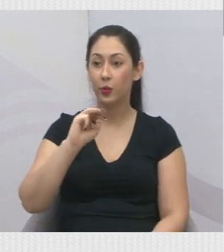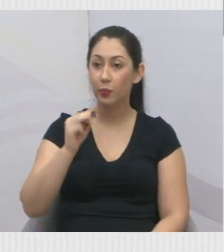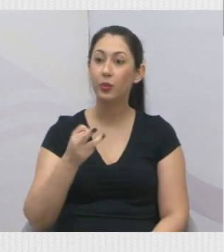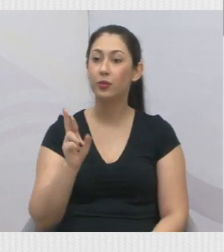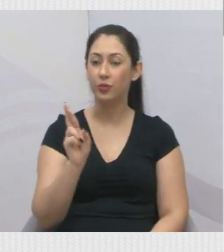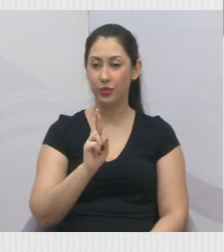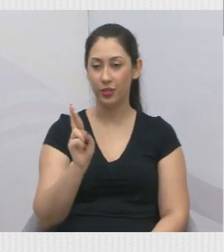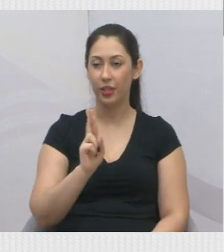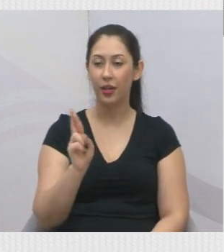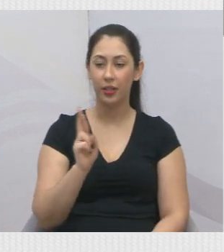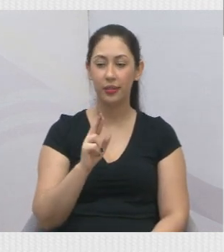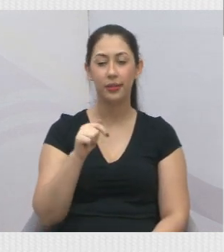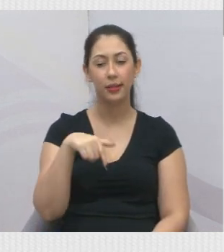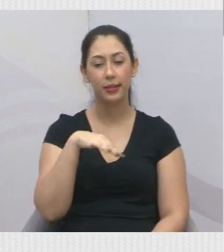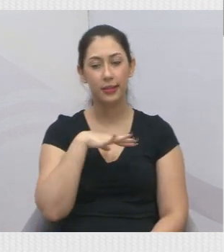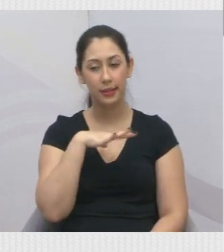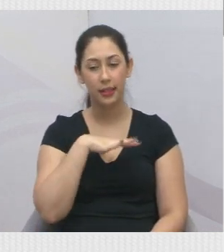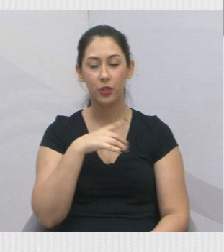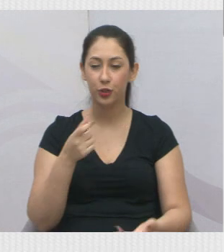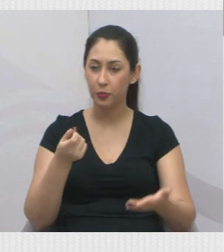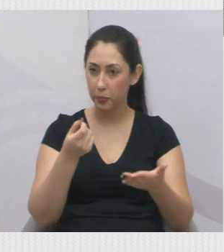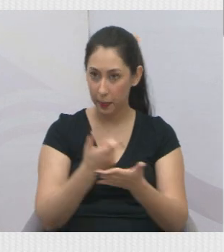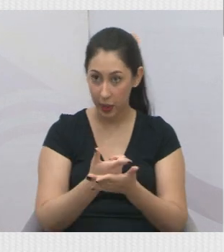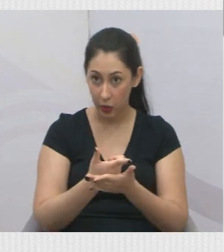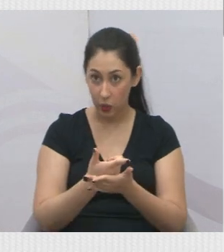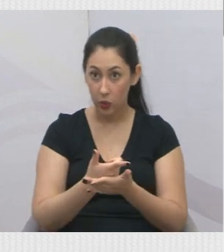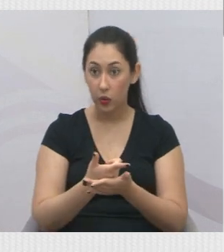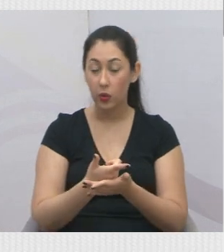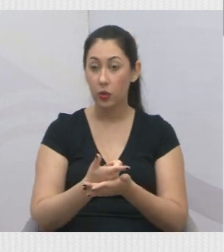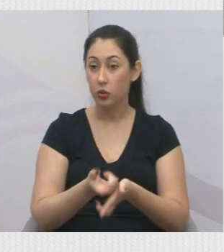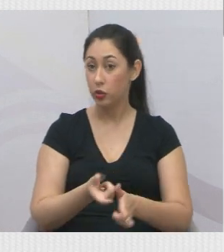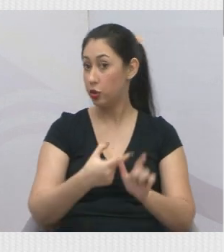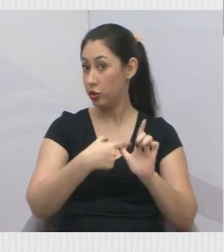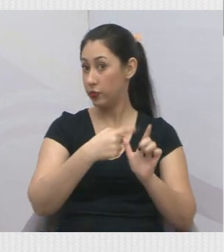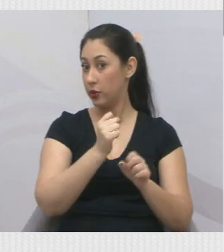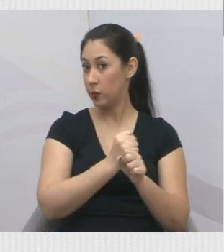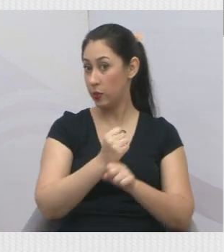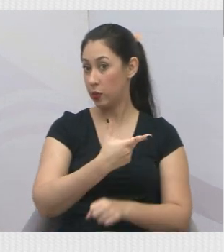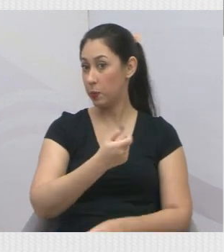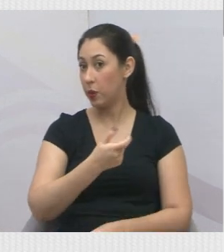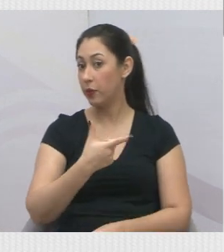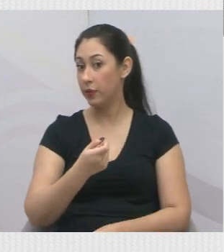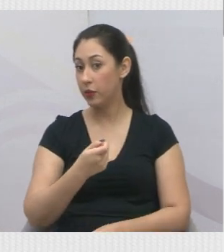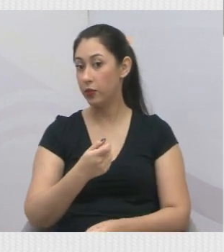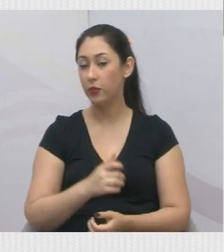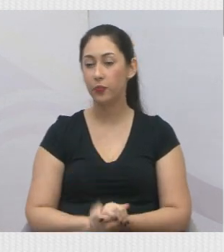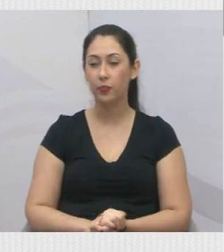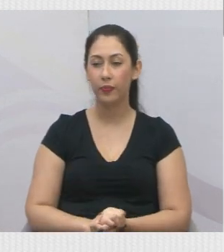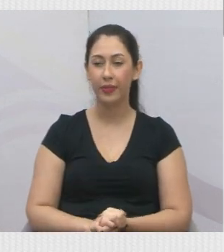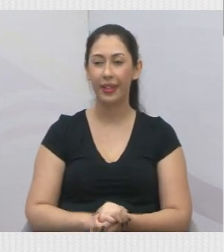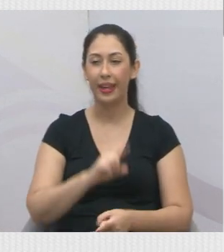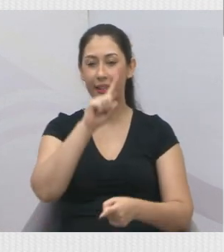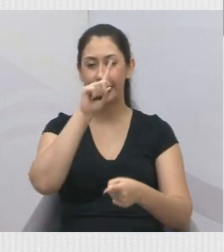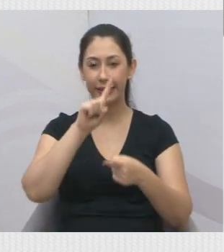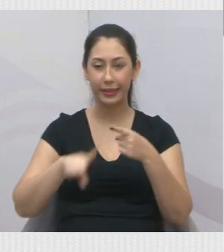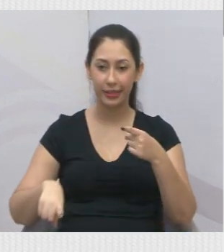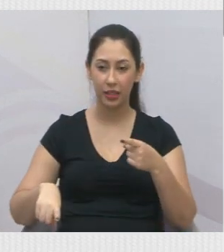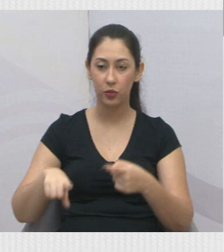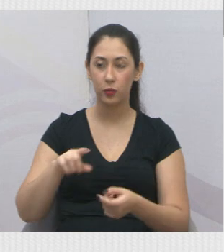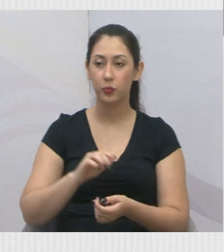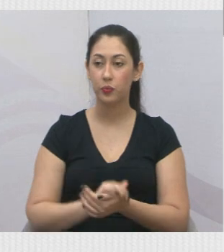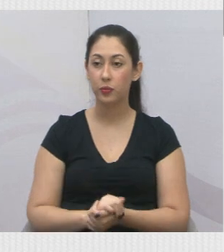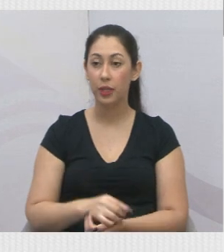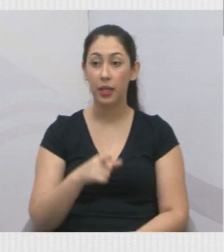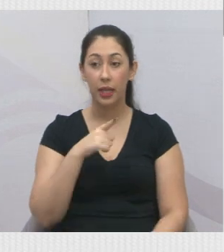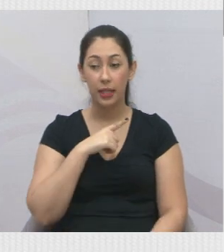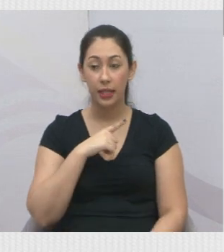R$ 25.172.113 que o município pagou-se do ano de 2020 para 2021. Cancelado. Tivemos